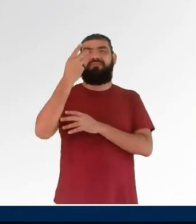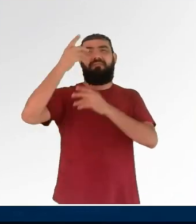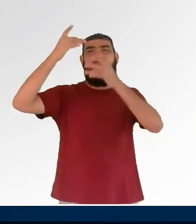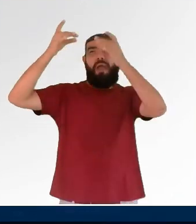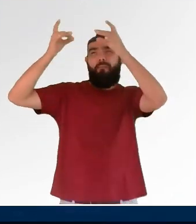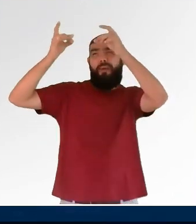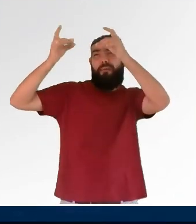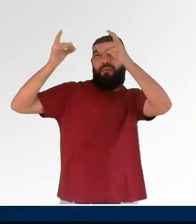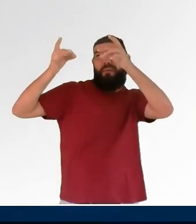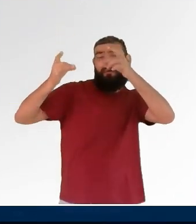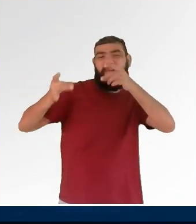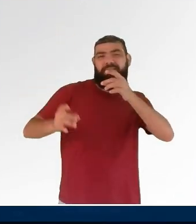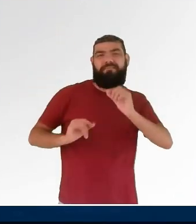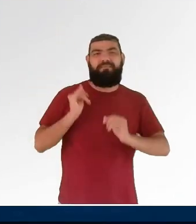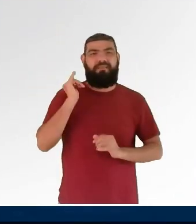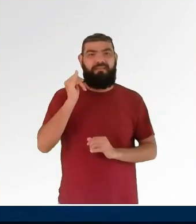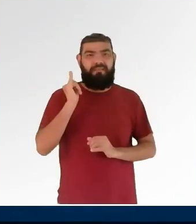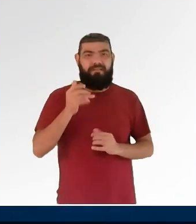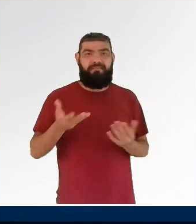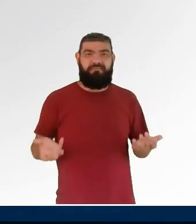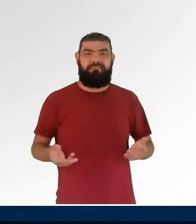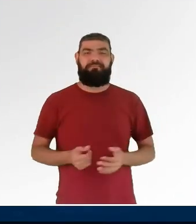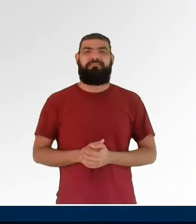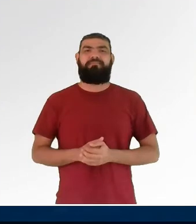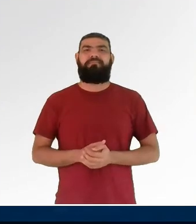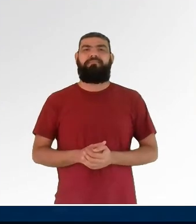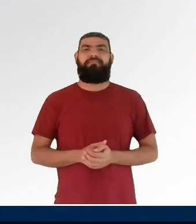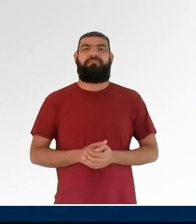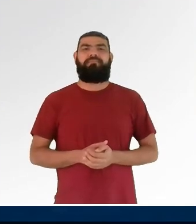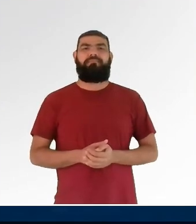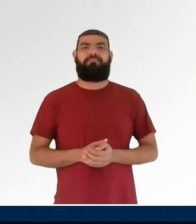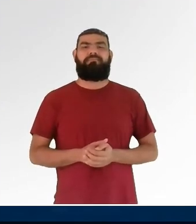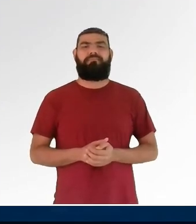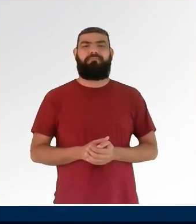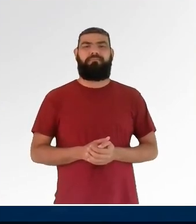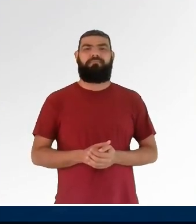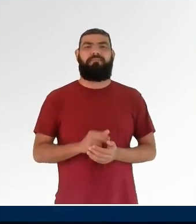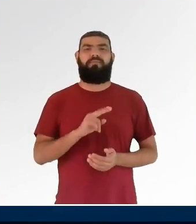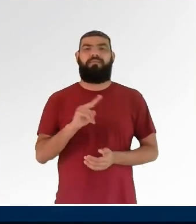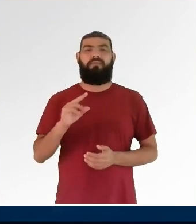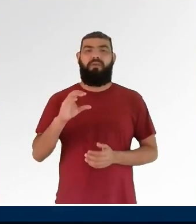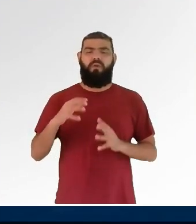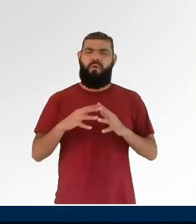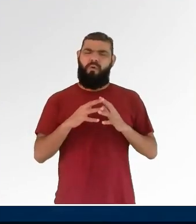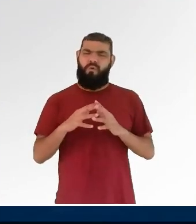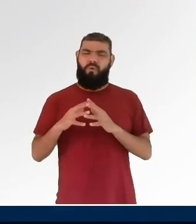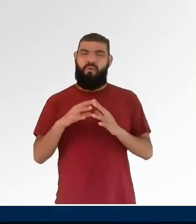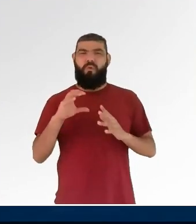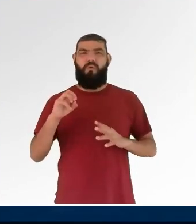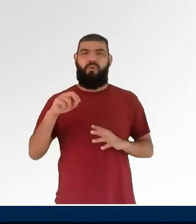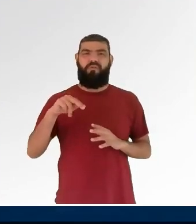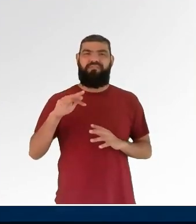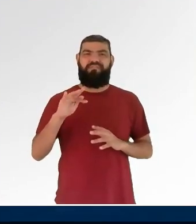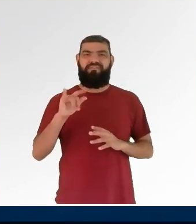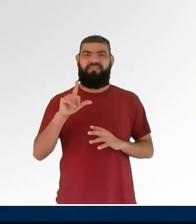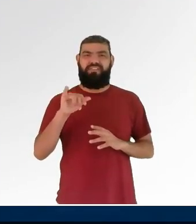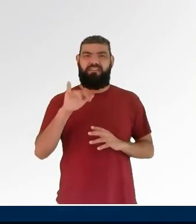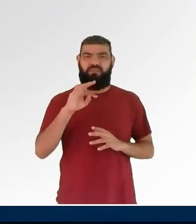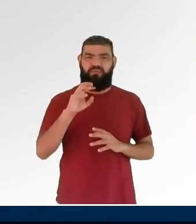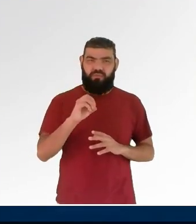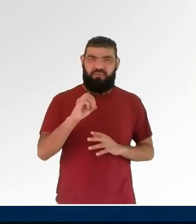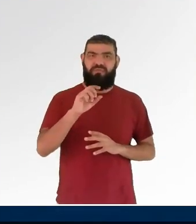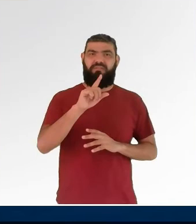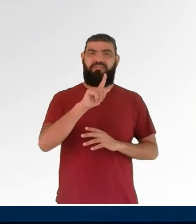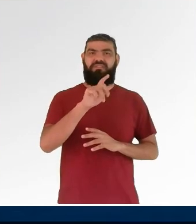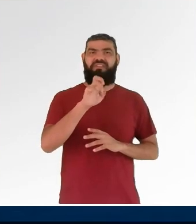contar algo. E a partir do momento em que você tem o conflito gerador do enredo, aquilo que faz você escrever, seja uma